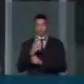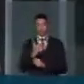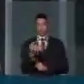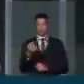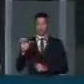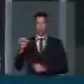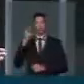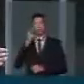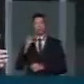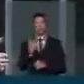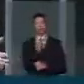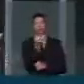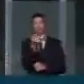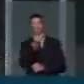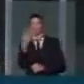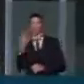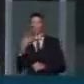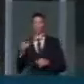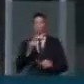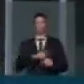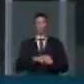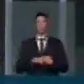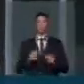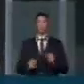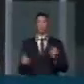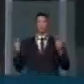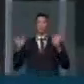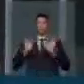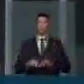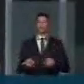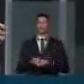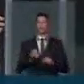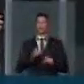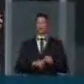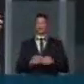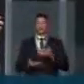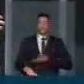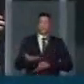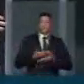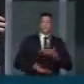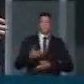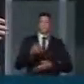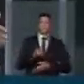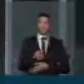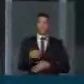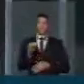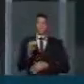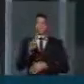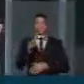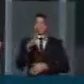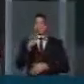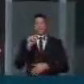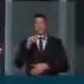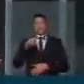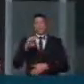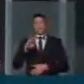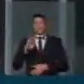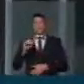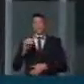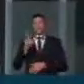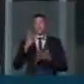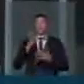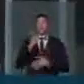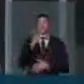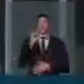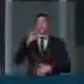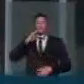2009 para 2014, o tempo se escoa, o tempo devora o orçamento do estado em cerca de 30 milhões por